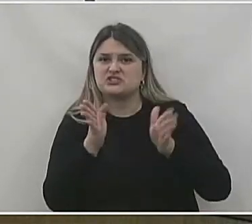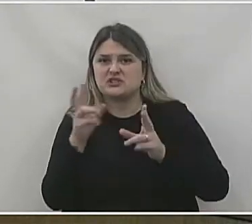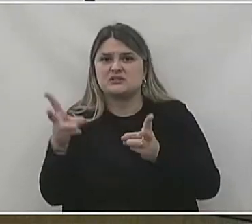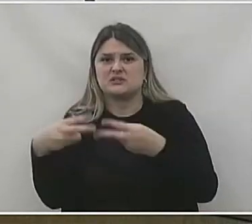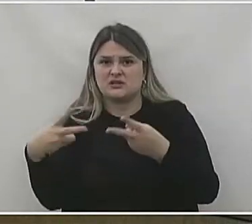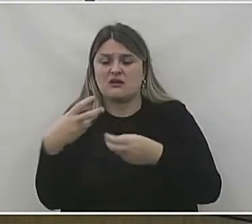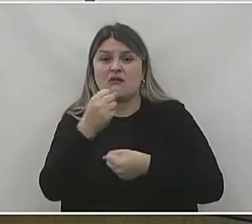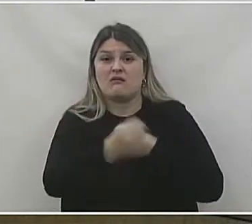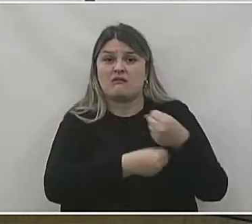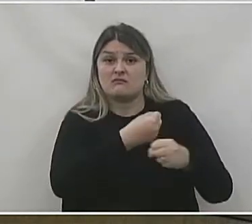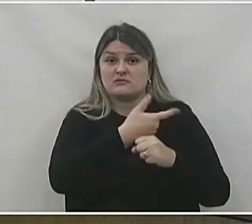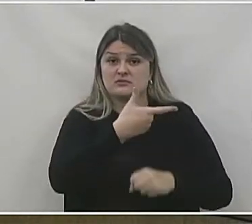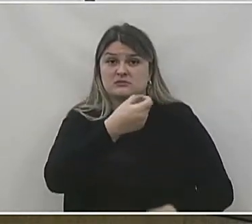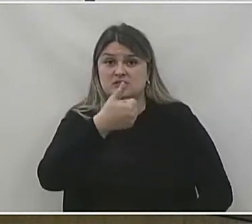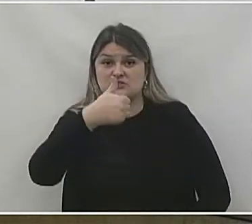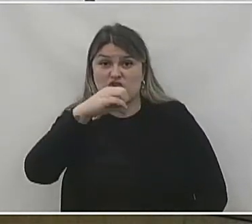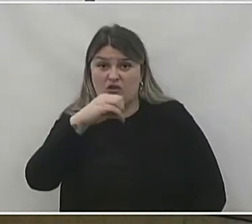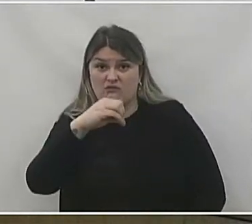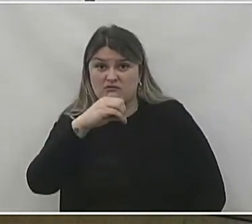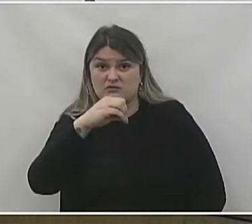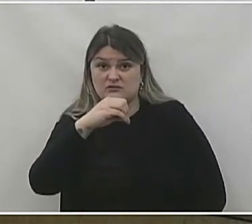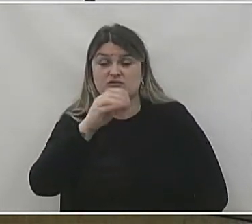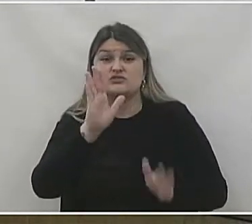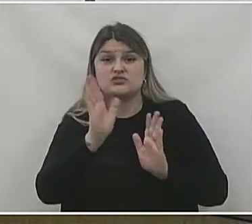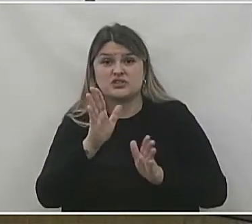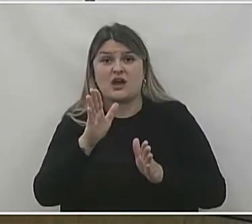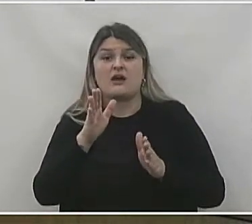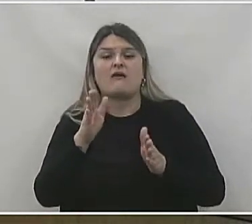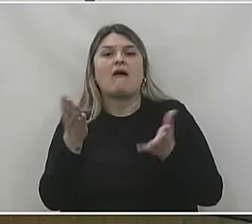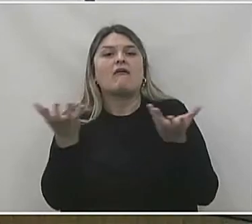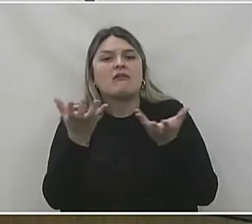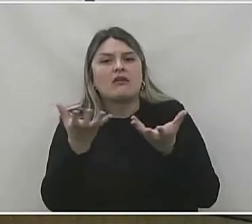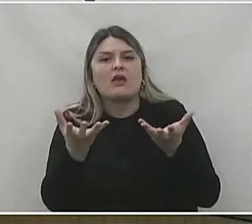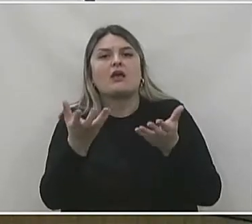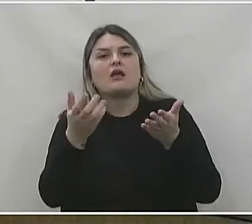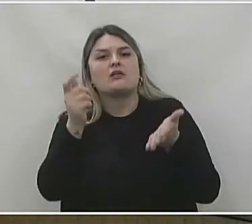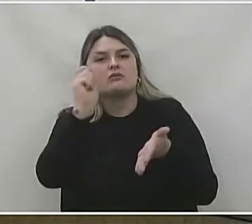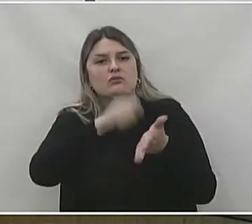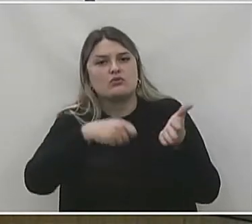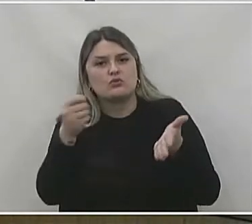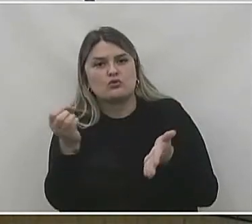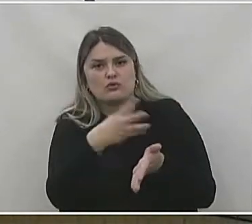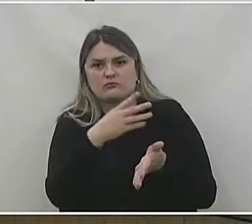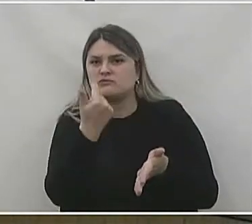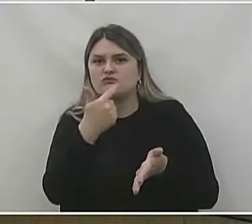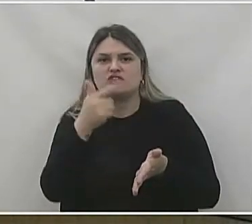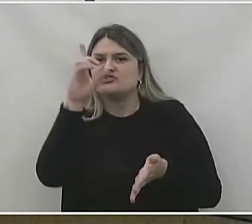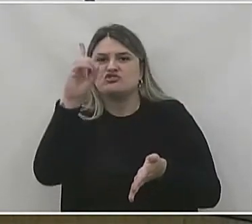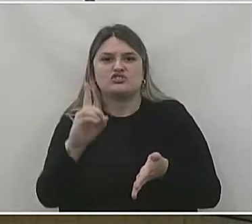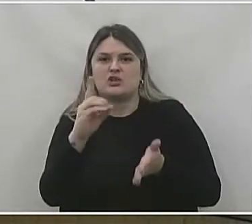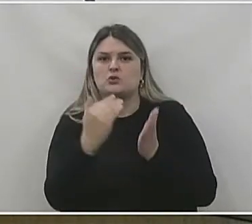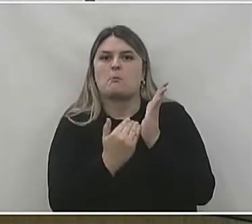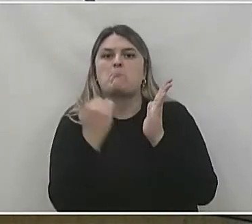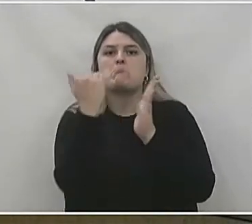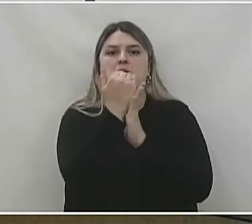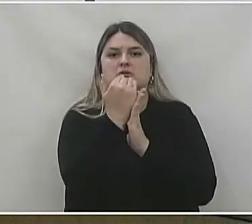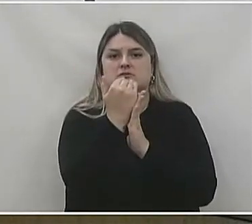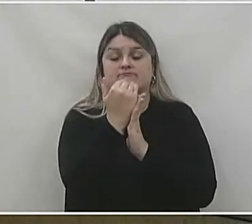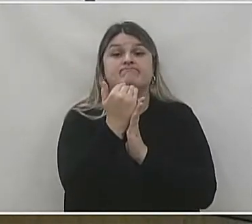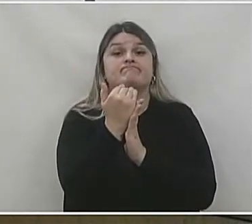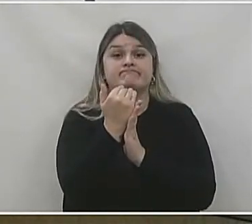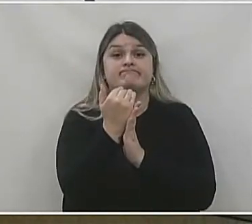em 2019 ela já optou pela renovação do contrato certo então tem direito aumento certo